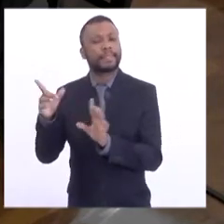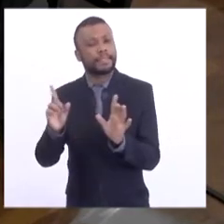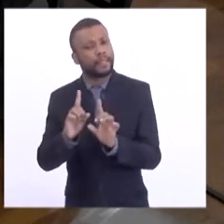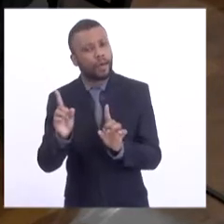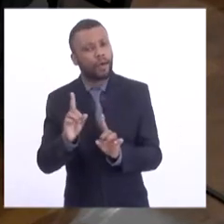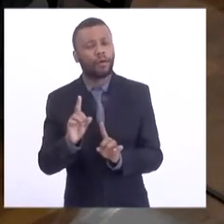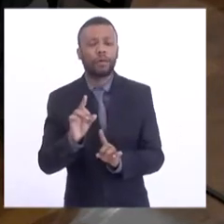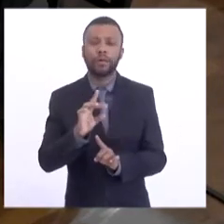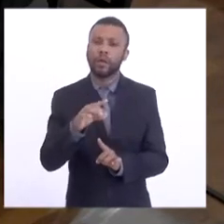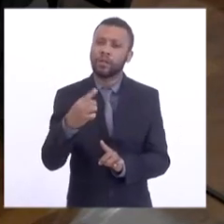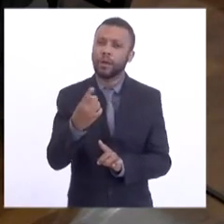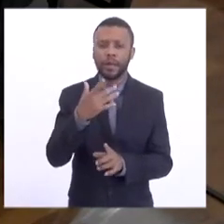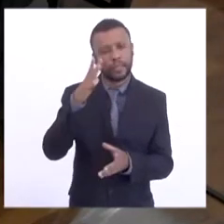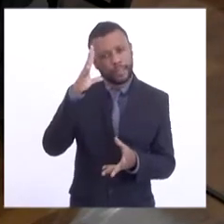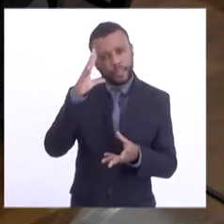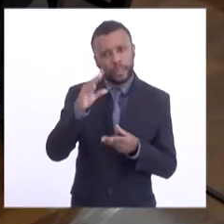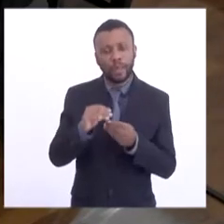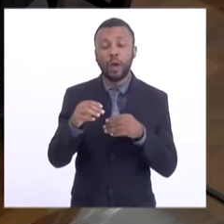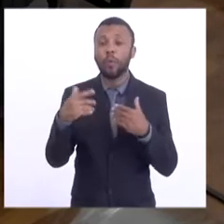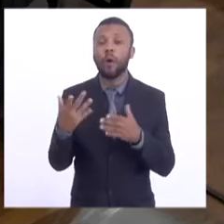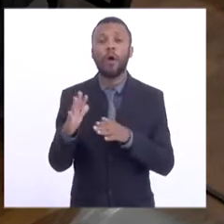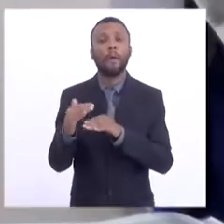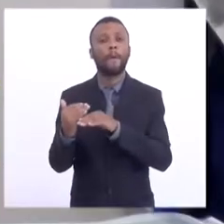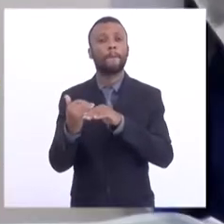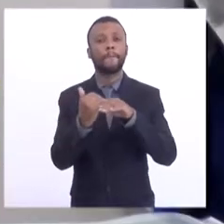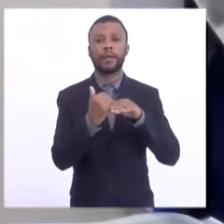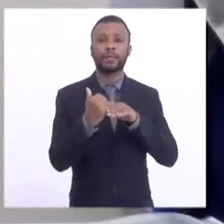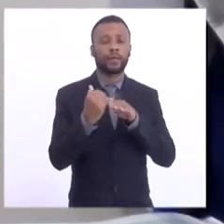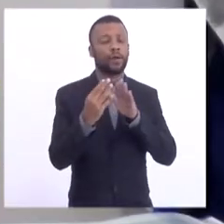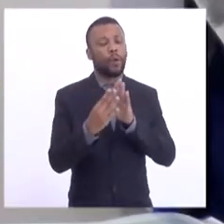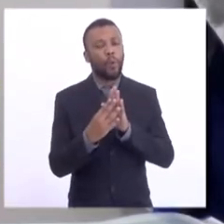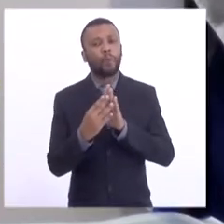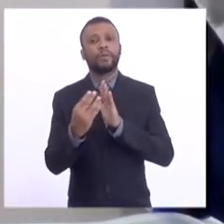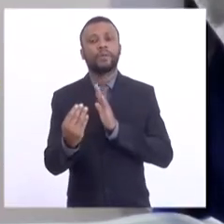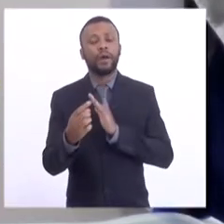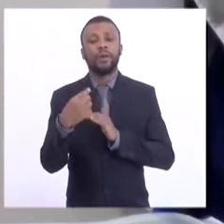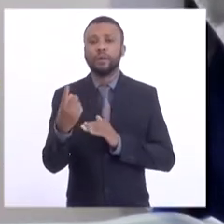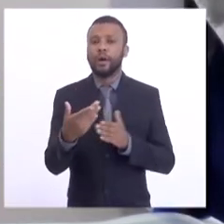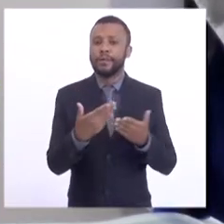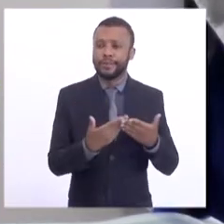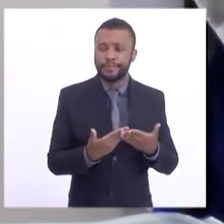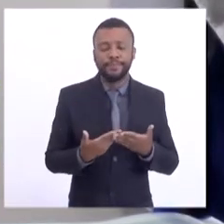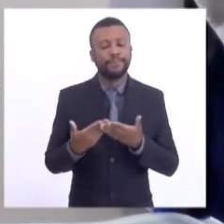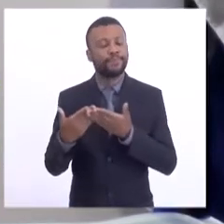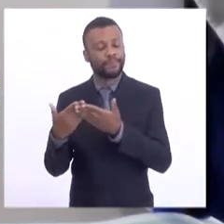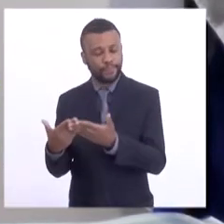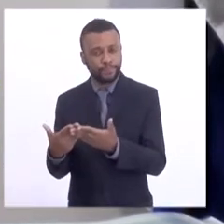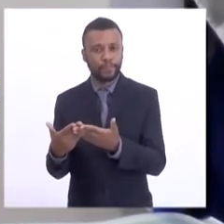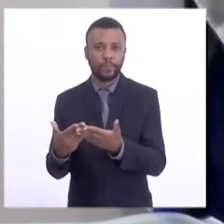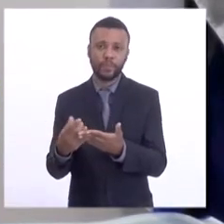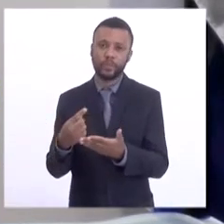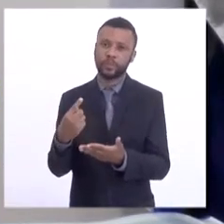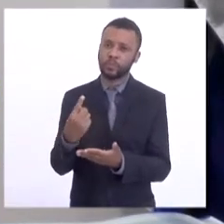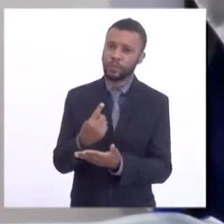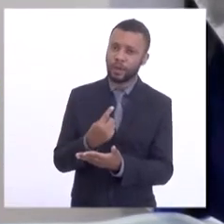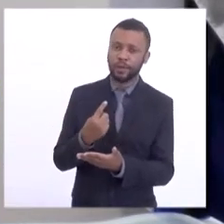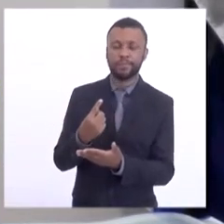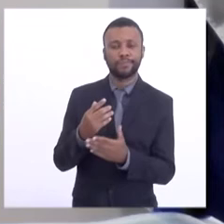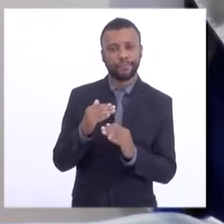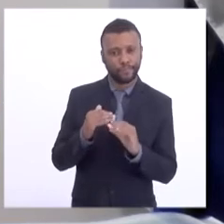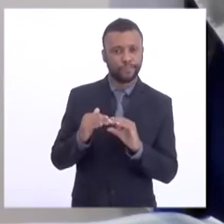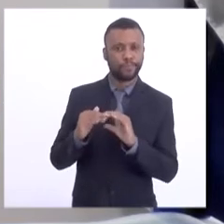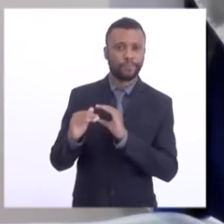entender a padronização Dilson E aí nós encaminharemos hoje não é mês para a